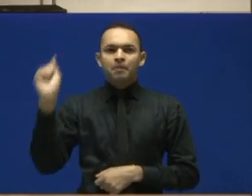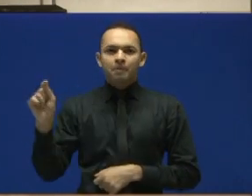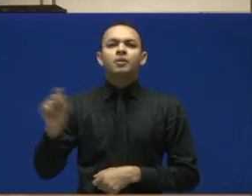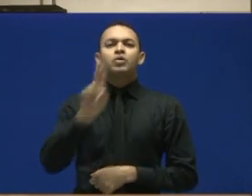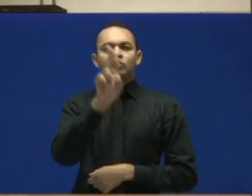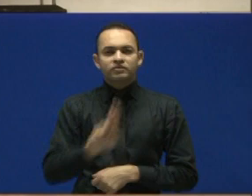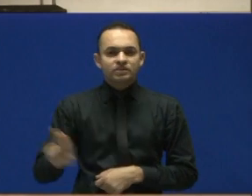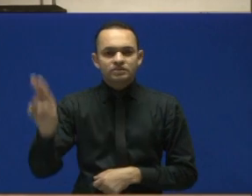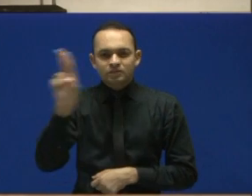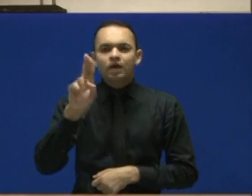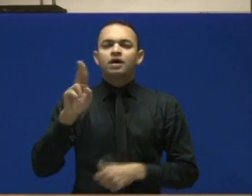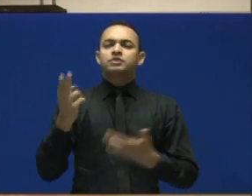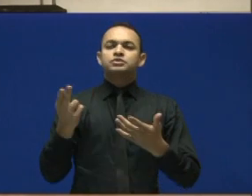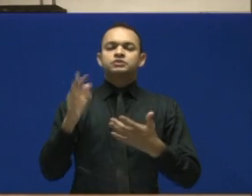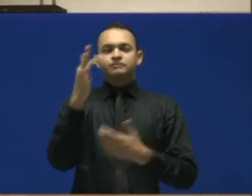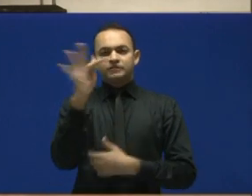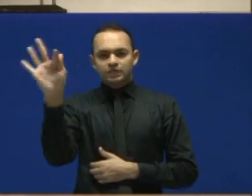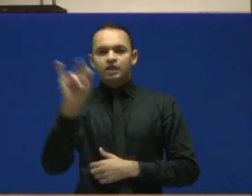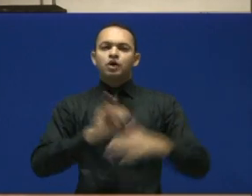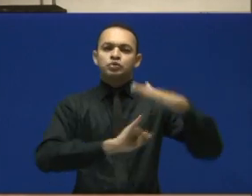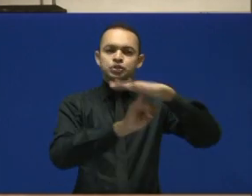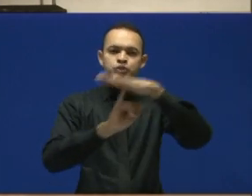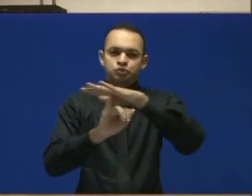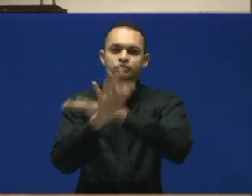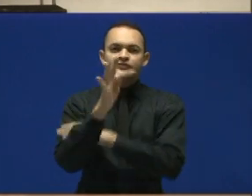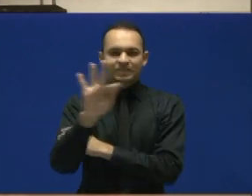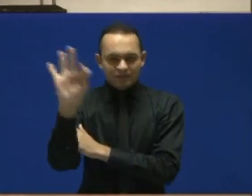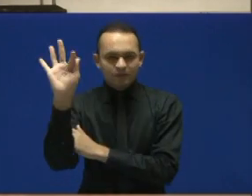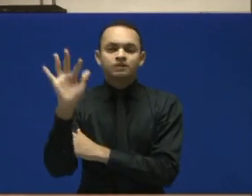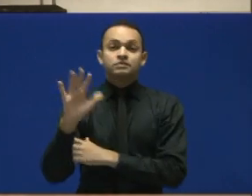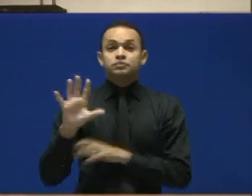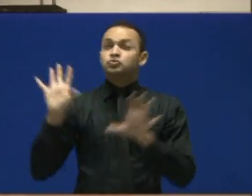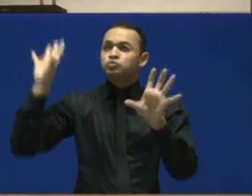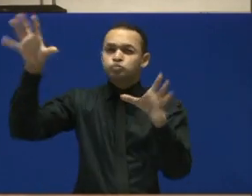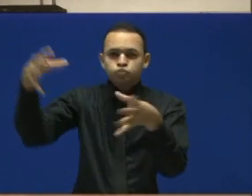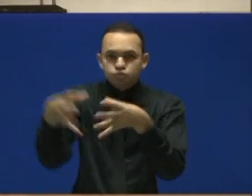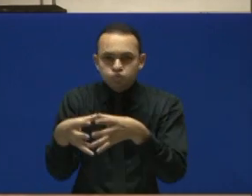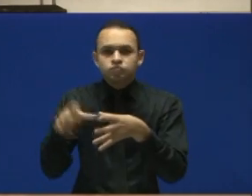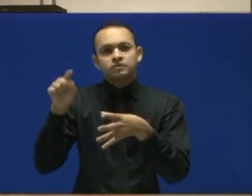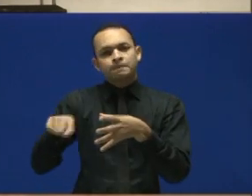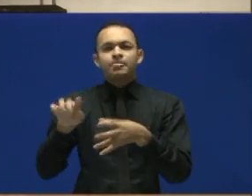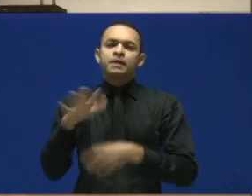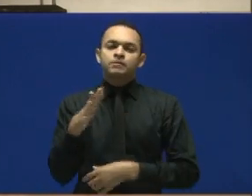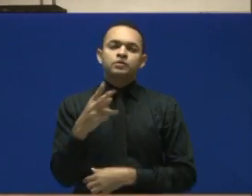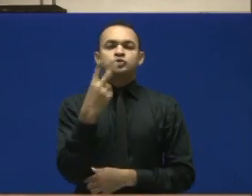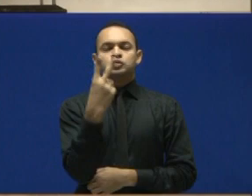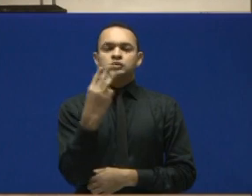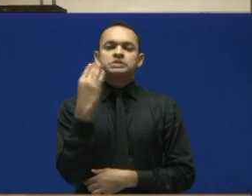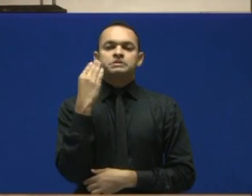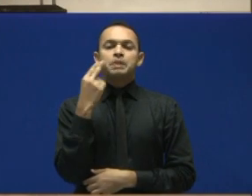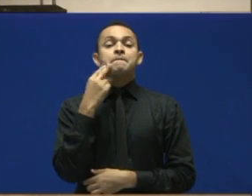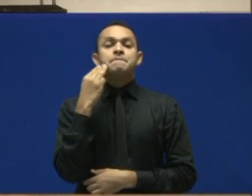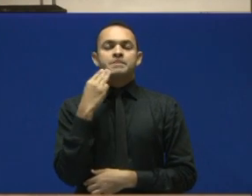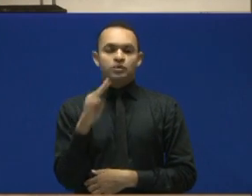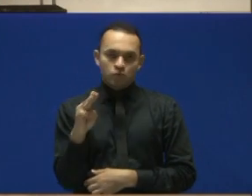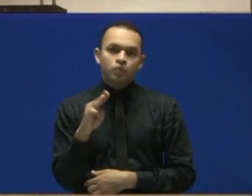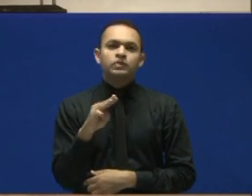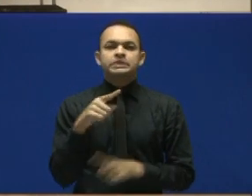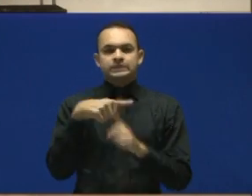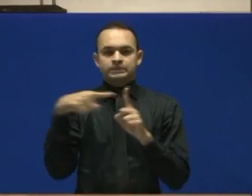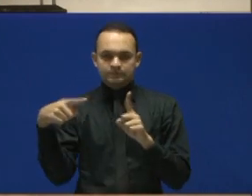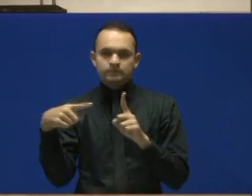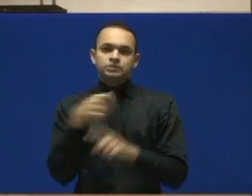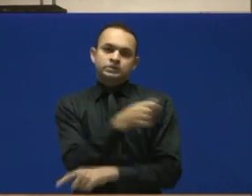institutos federais que juntos recebem aproximadamente dois milhões e meio de estudantes